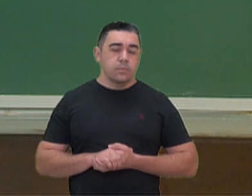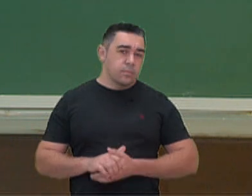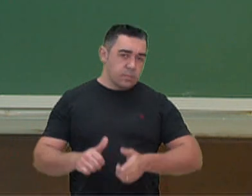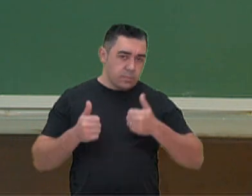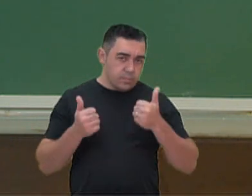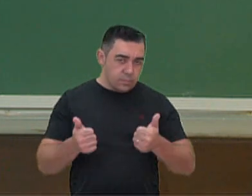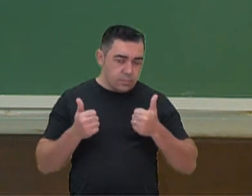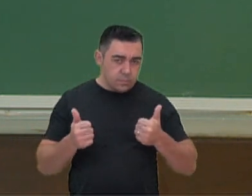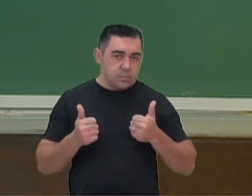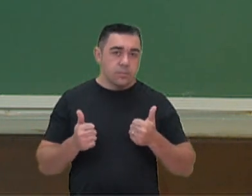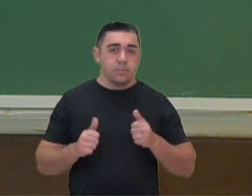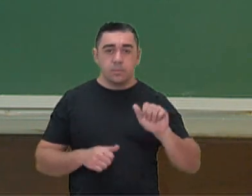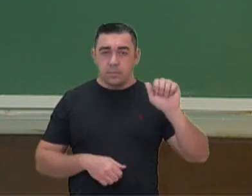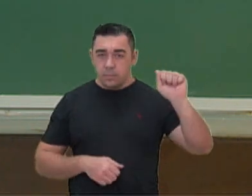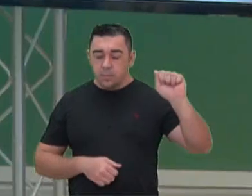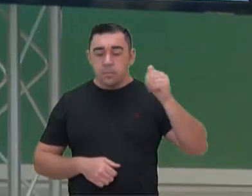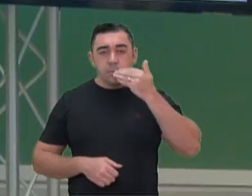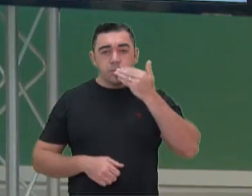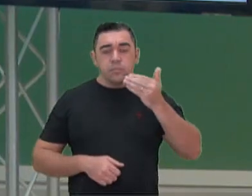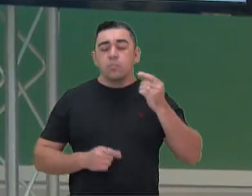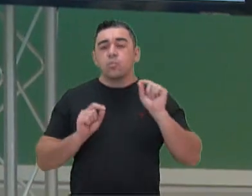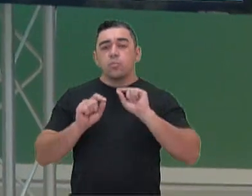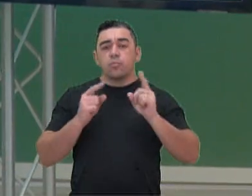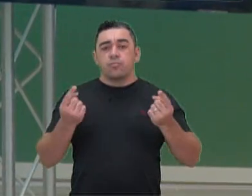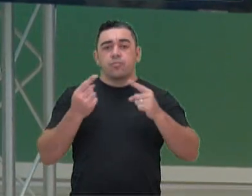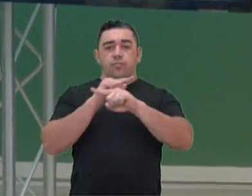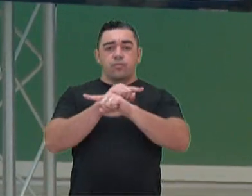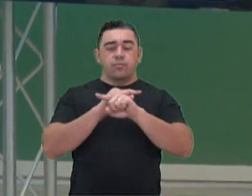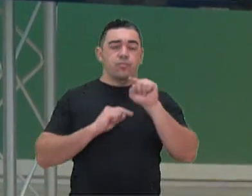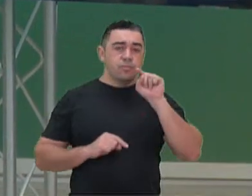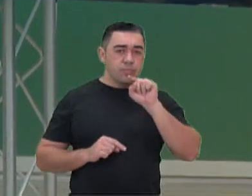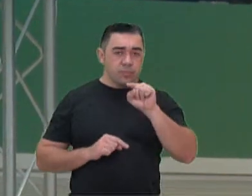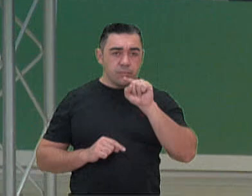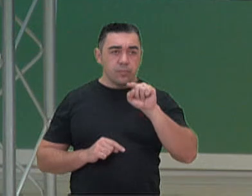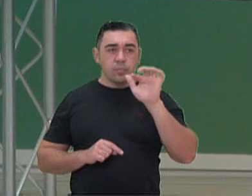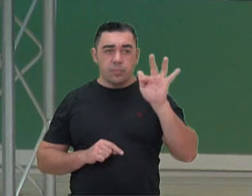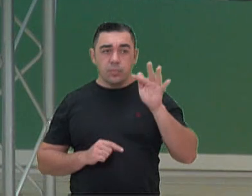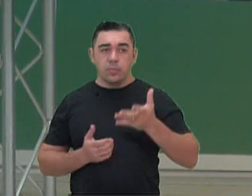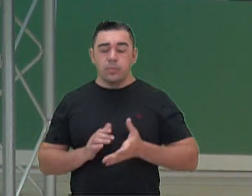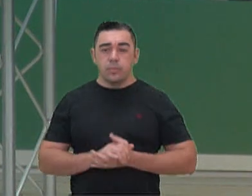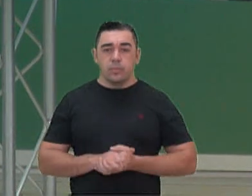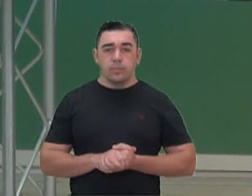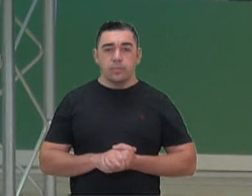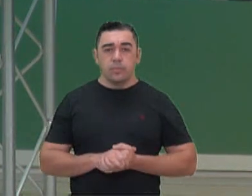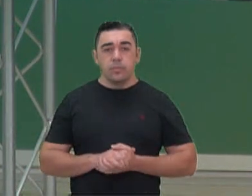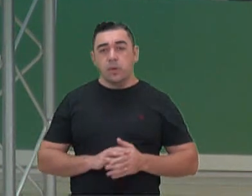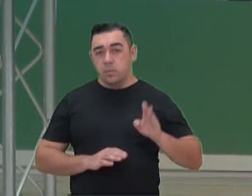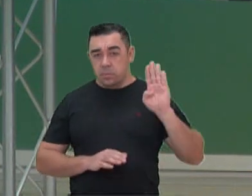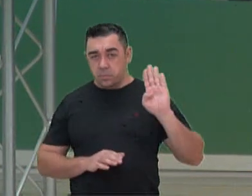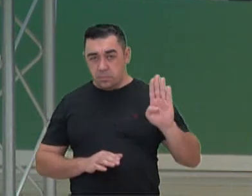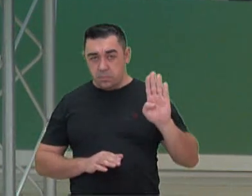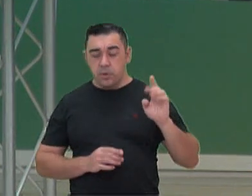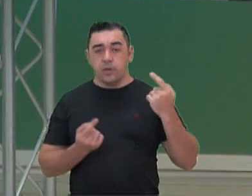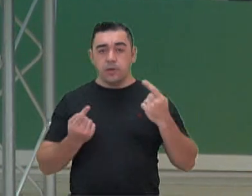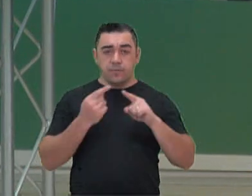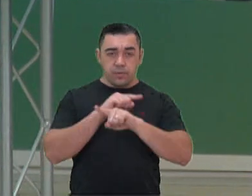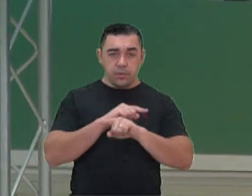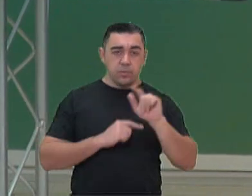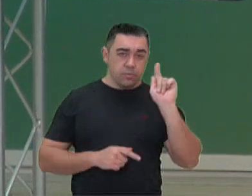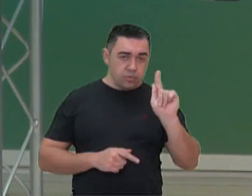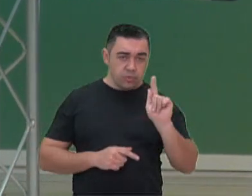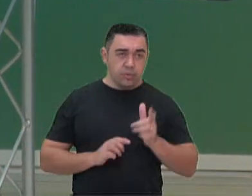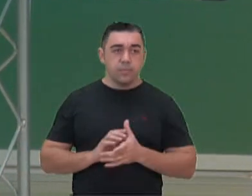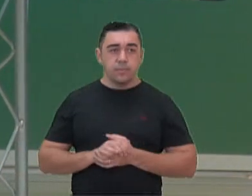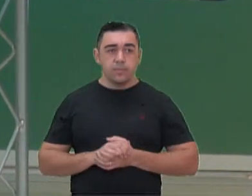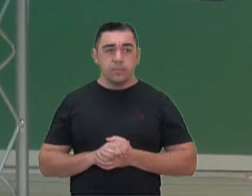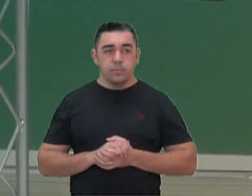Muito bem, item A pede a função inversa da função f. Item B, a função inversa da função g, e